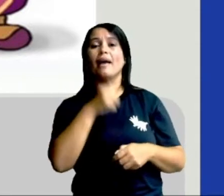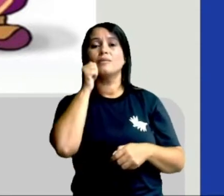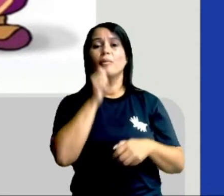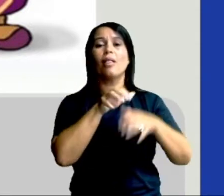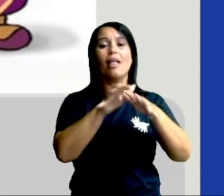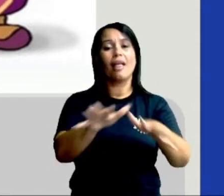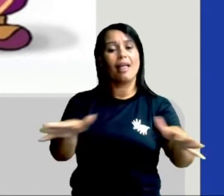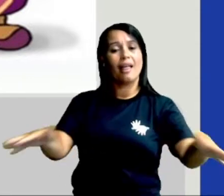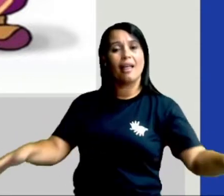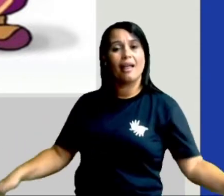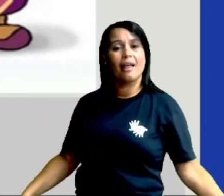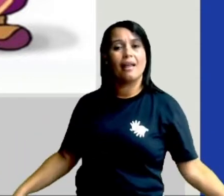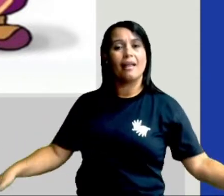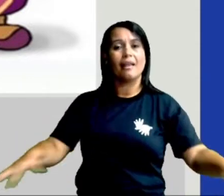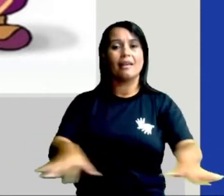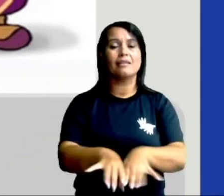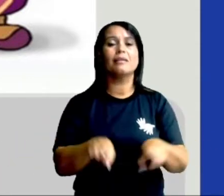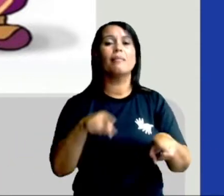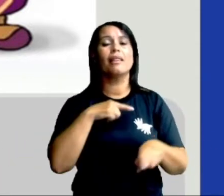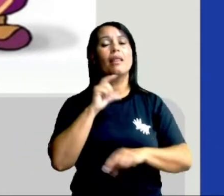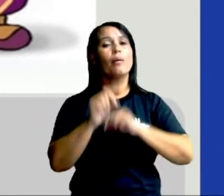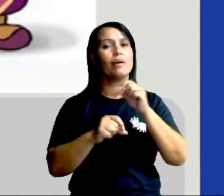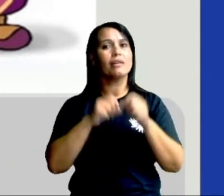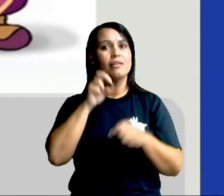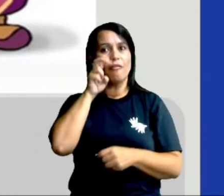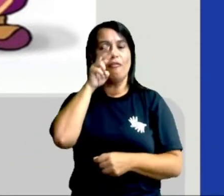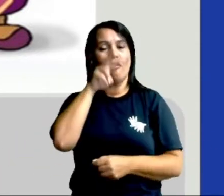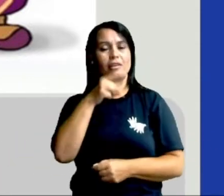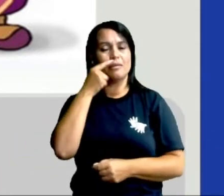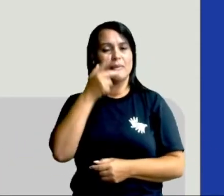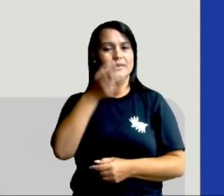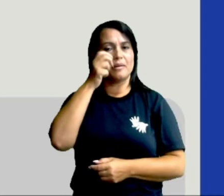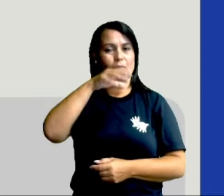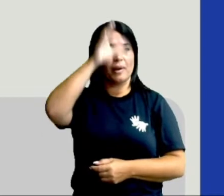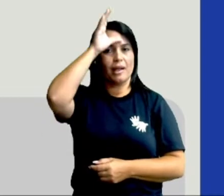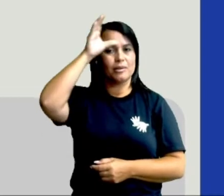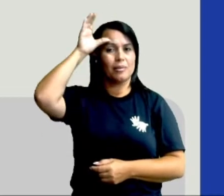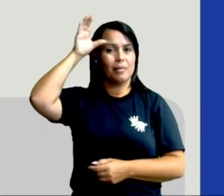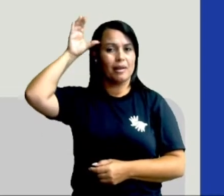que a gente vê muito forte essa questão cultural do candomblé.